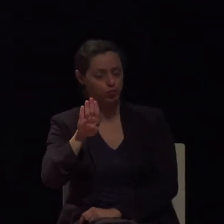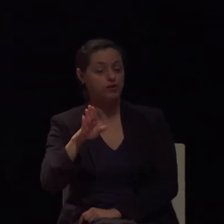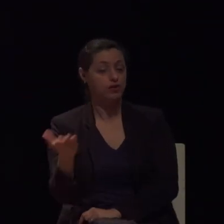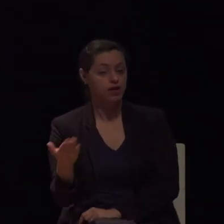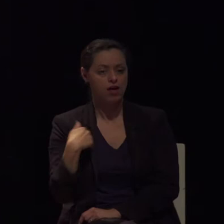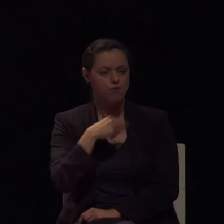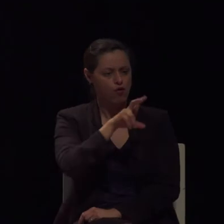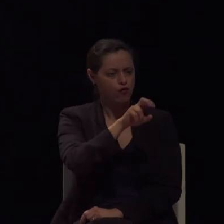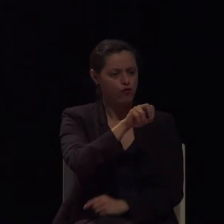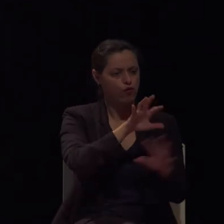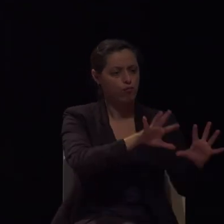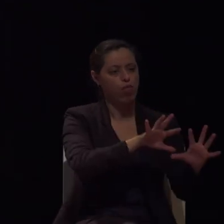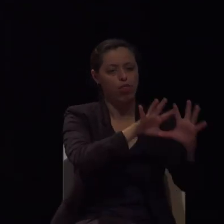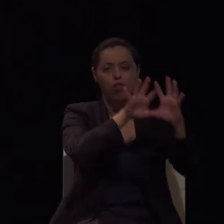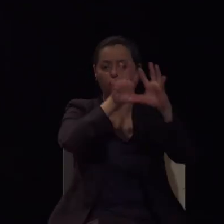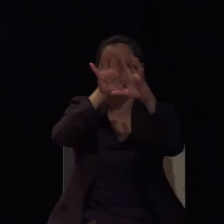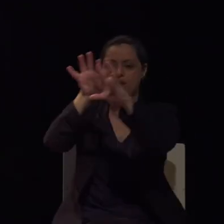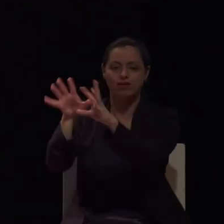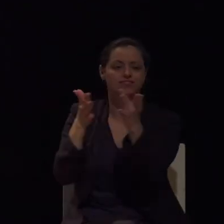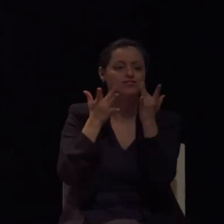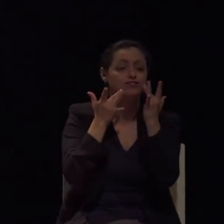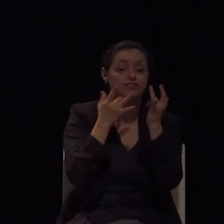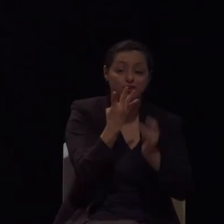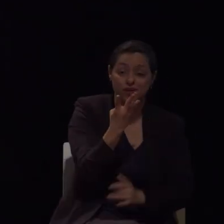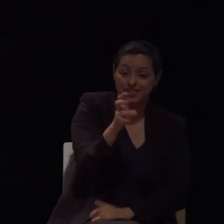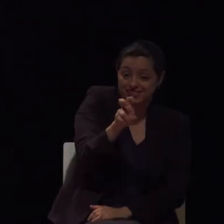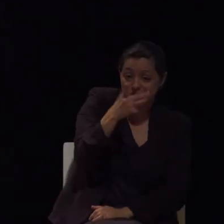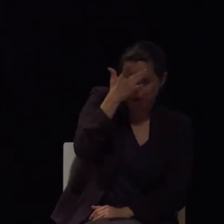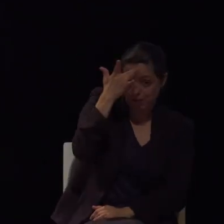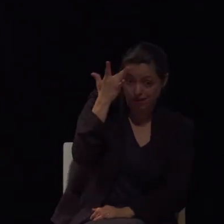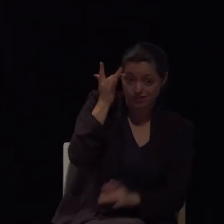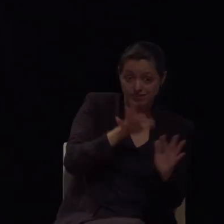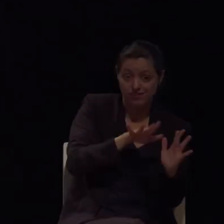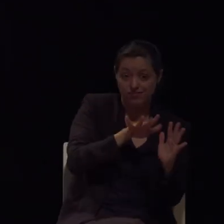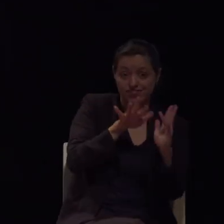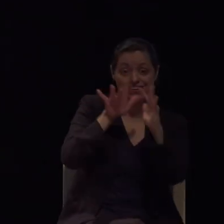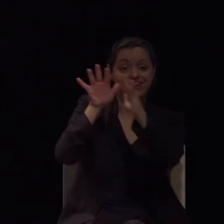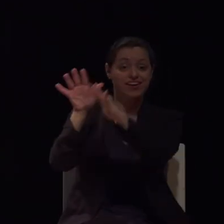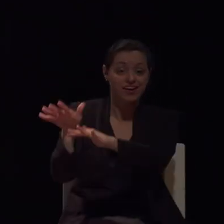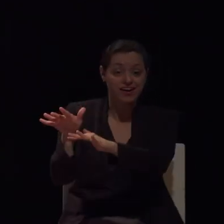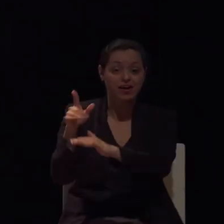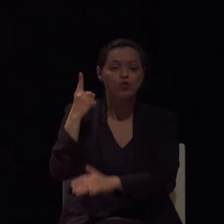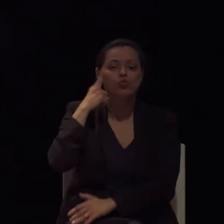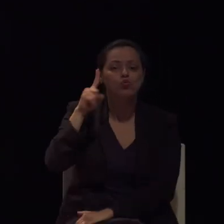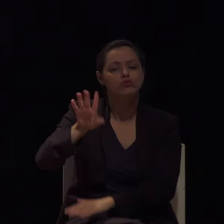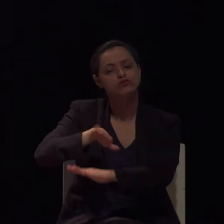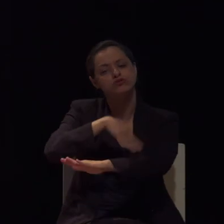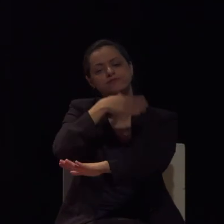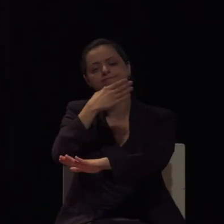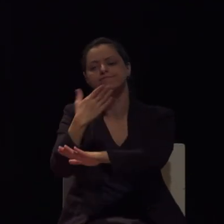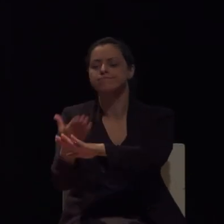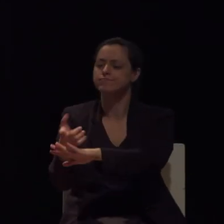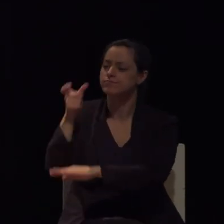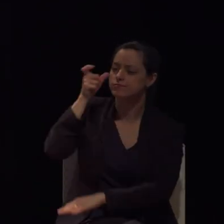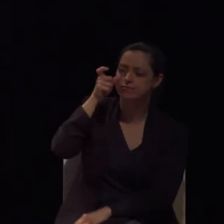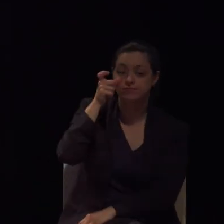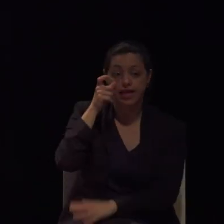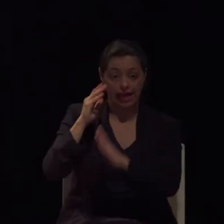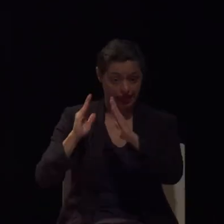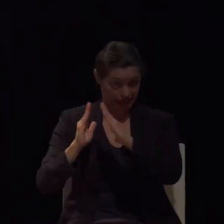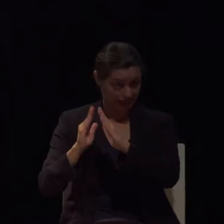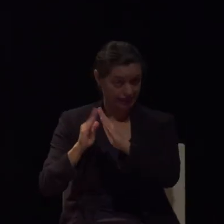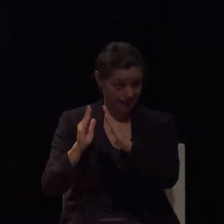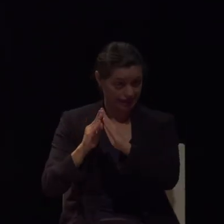e todo o elenco do teatro que eram 45 pessoas passaram um dia no embu na casa no